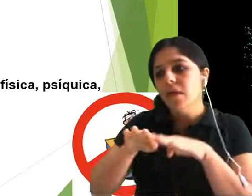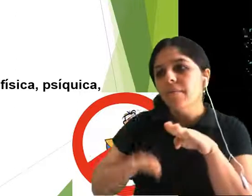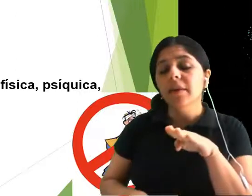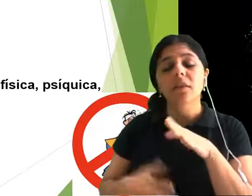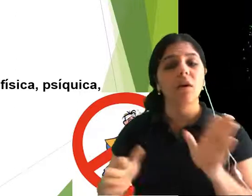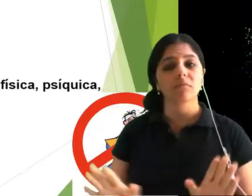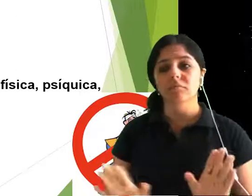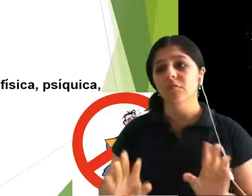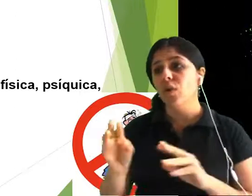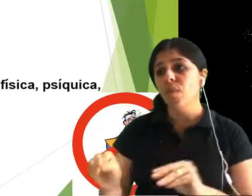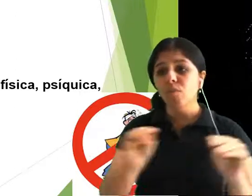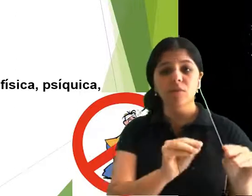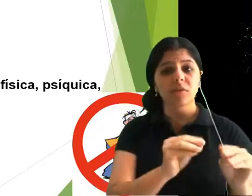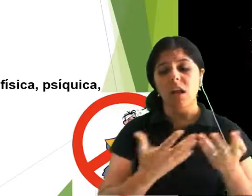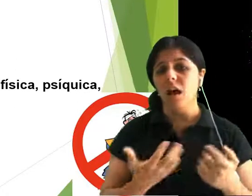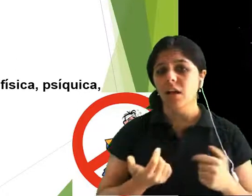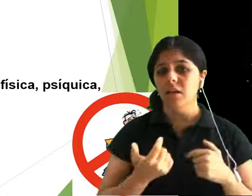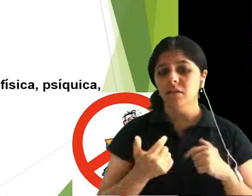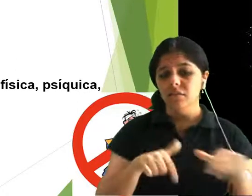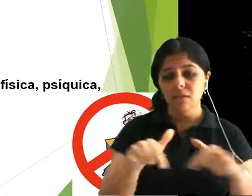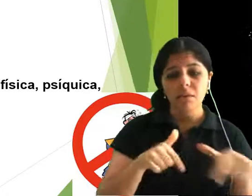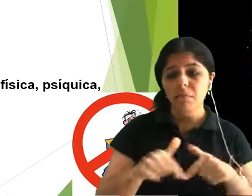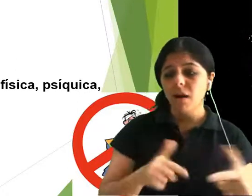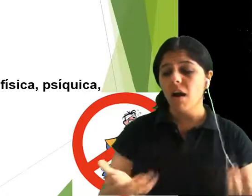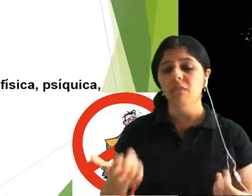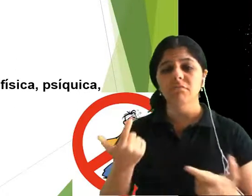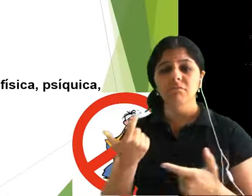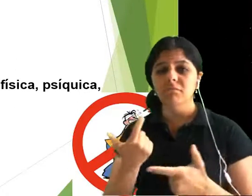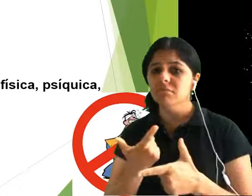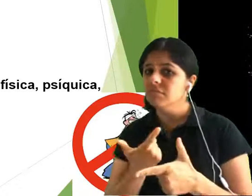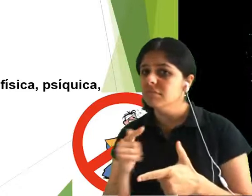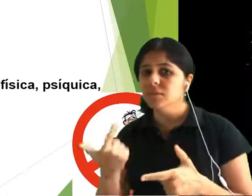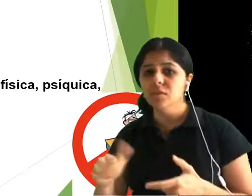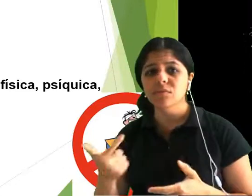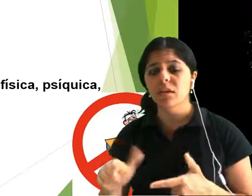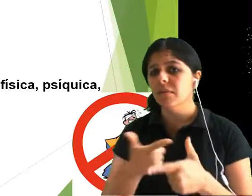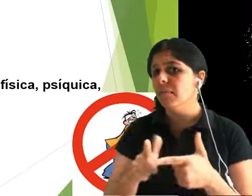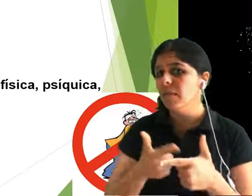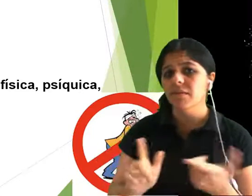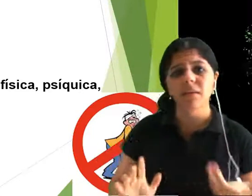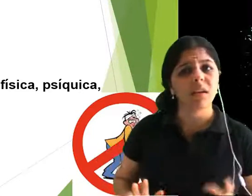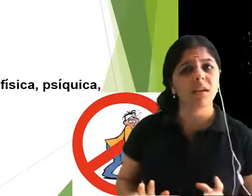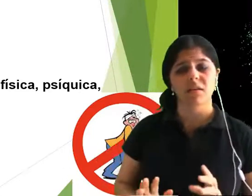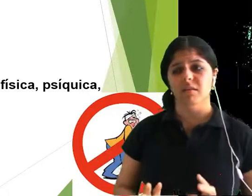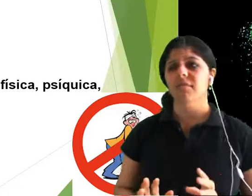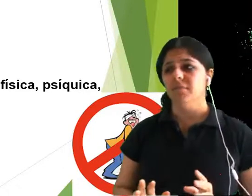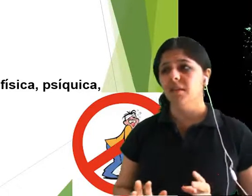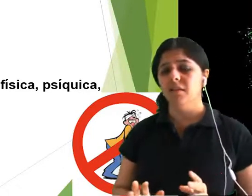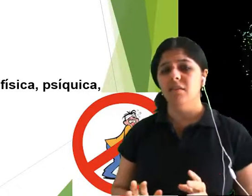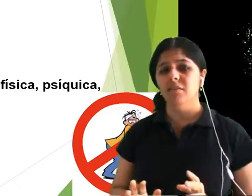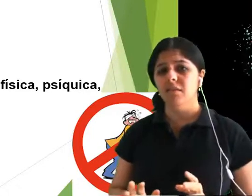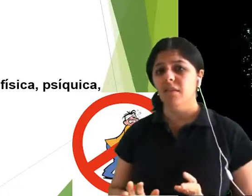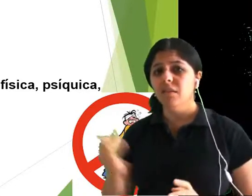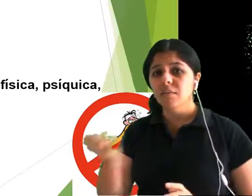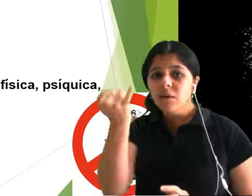está apta a trabalhar nesse tipo de ambiente. Não tem problema. Ela vai encontrar um local de trabalho que a